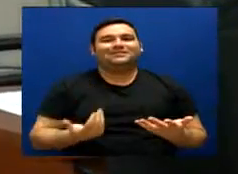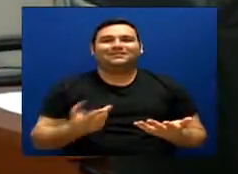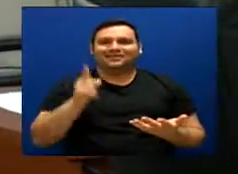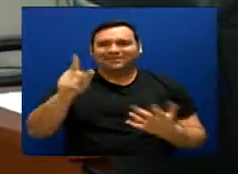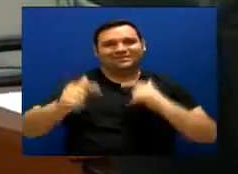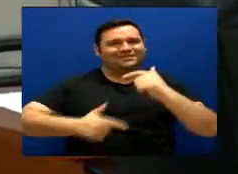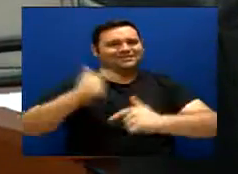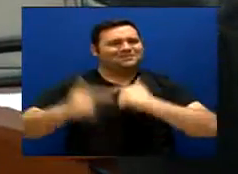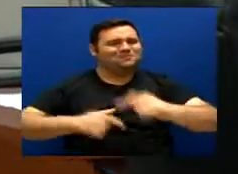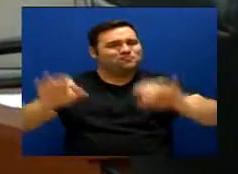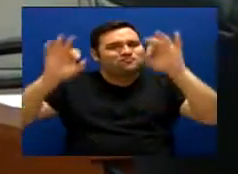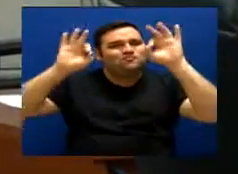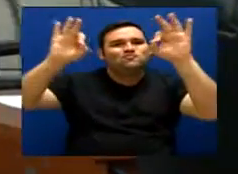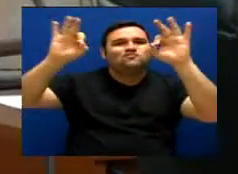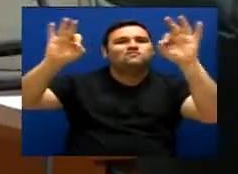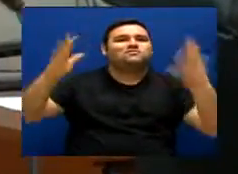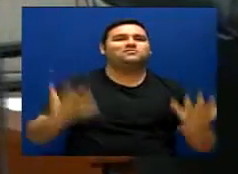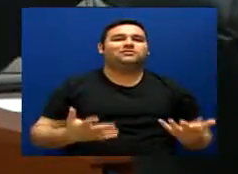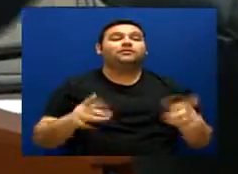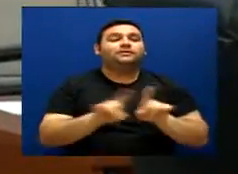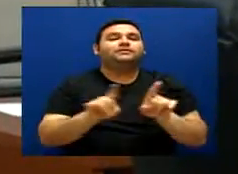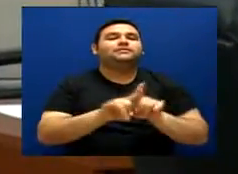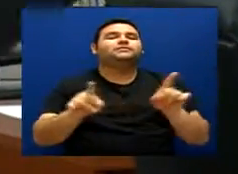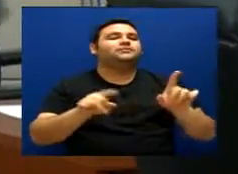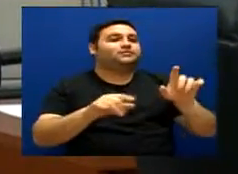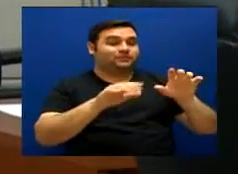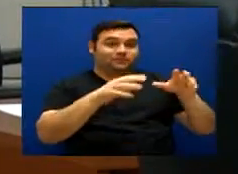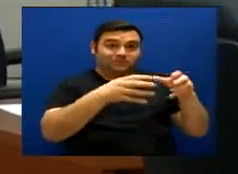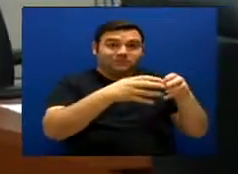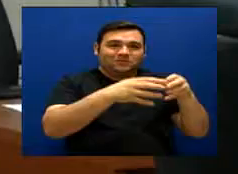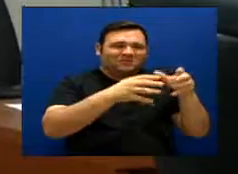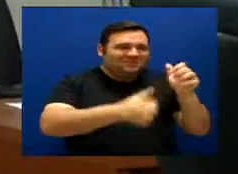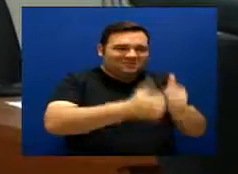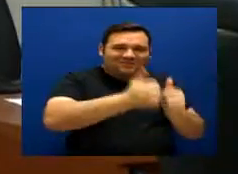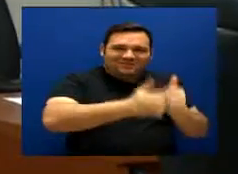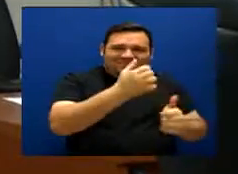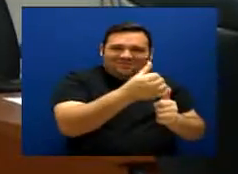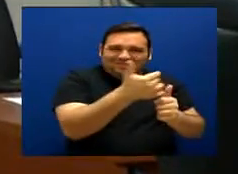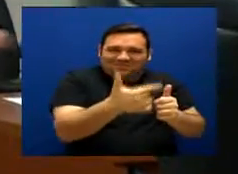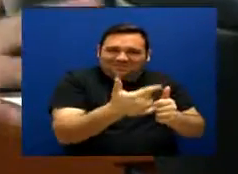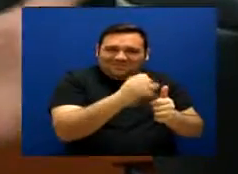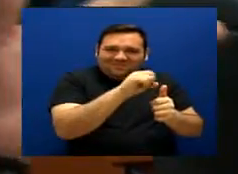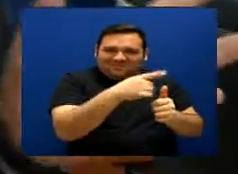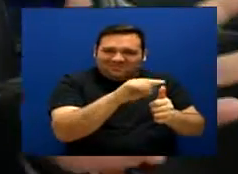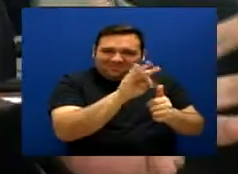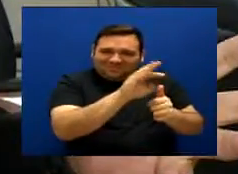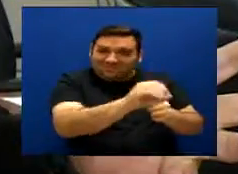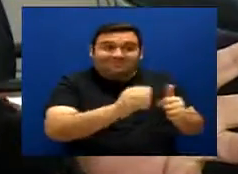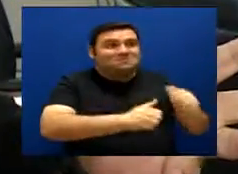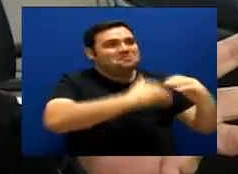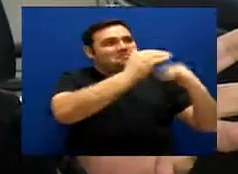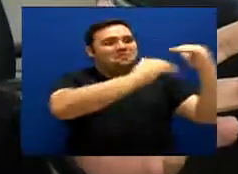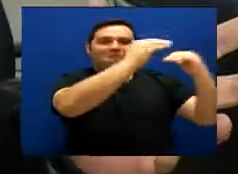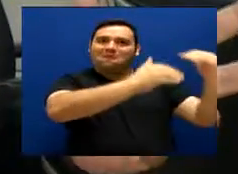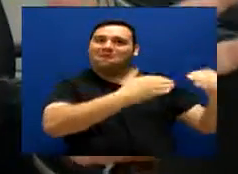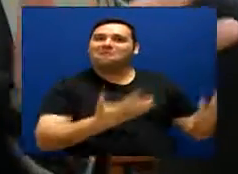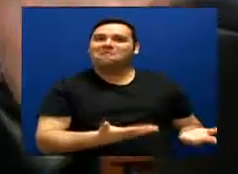está fazendo um trabalho excelente. São Bento subindo, com um excelente time.